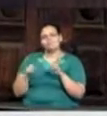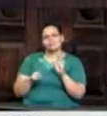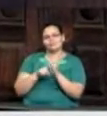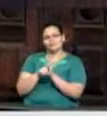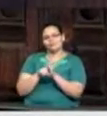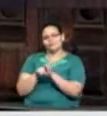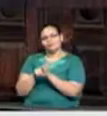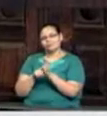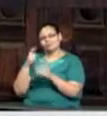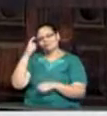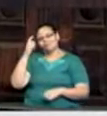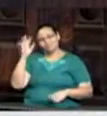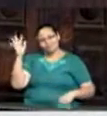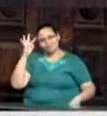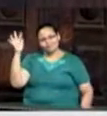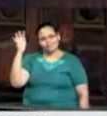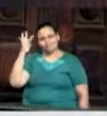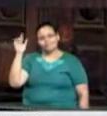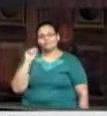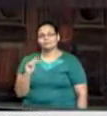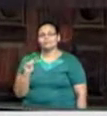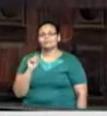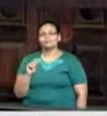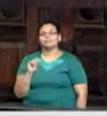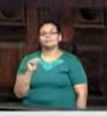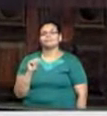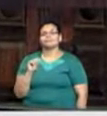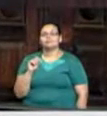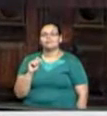na reflexão de que,